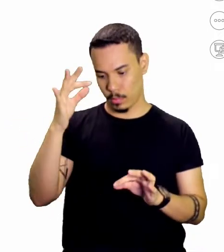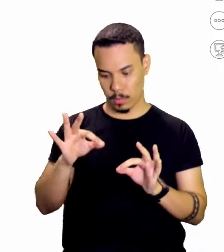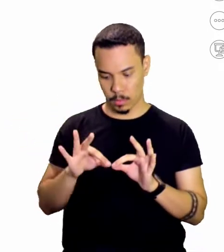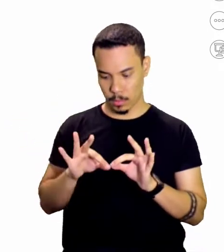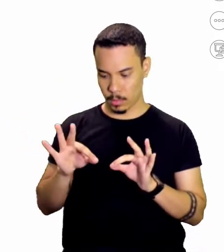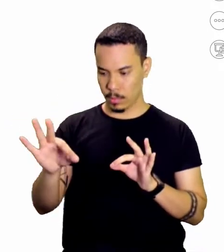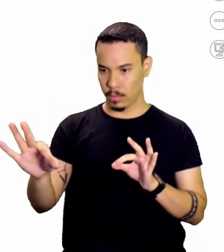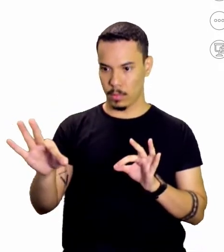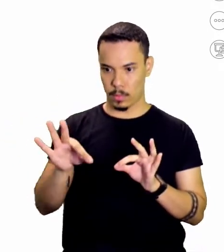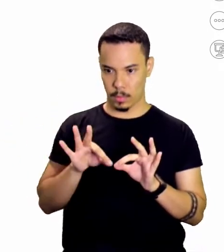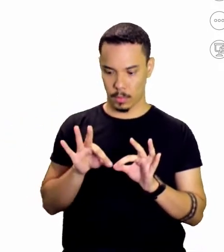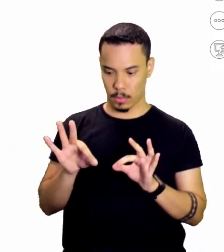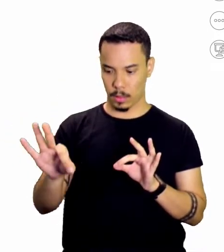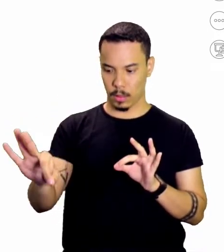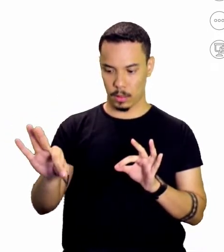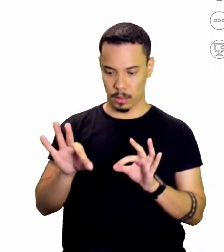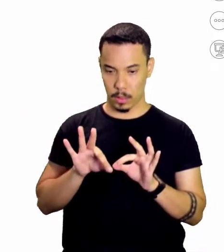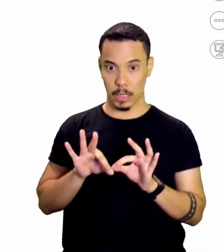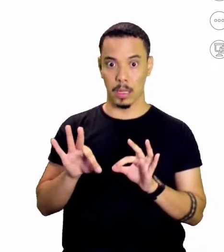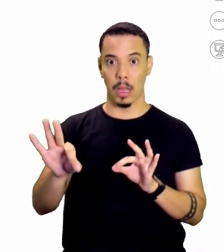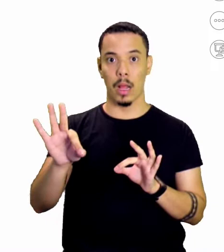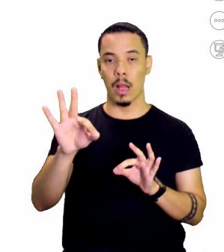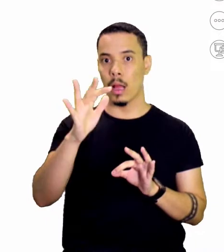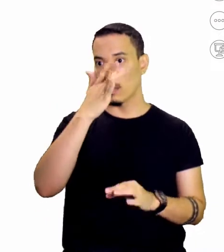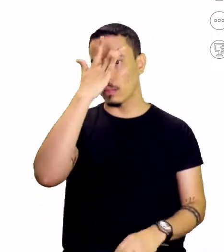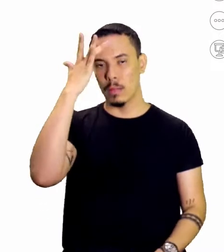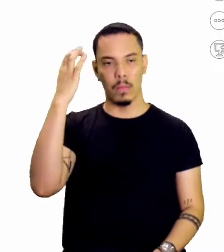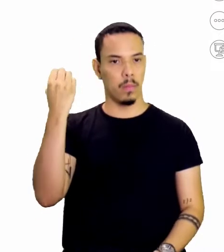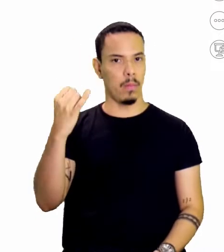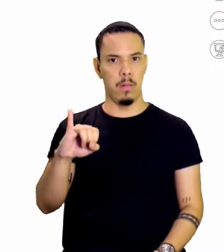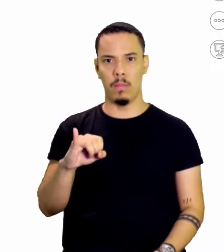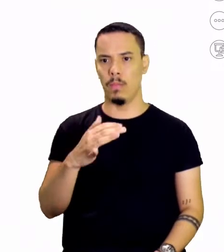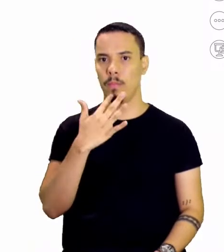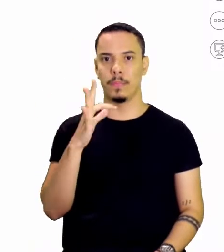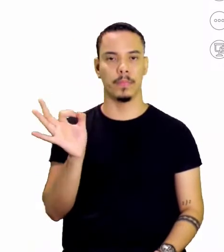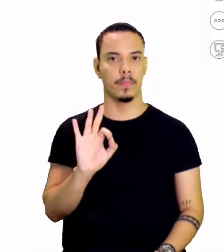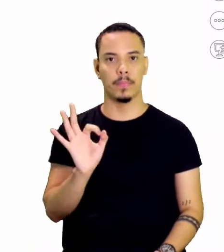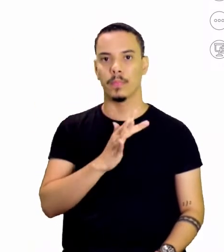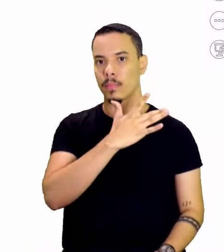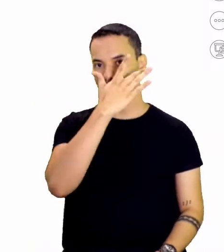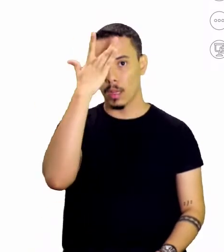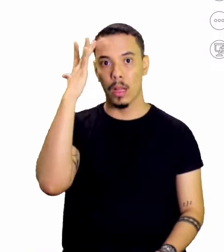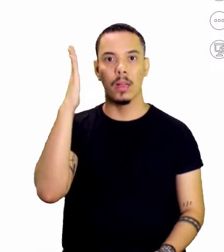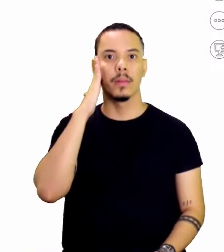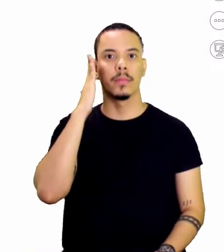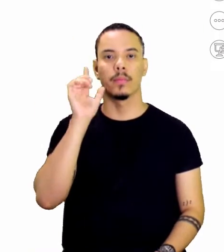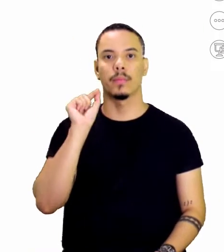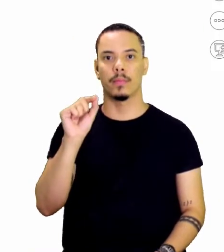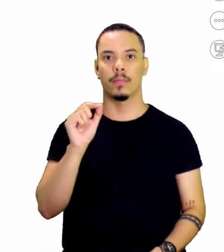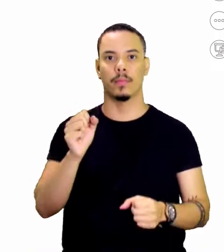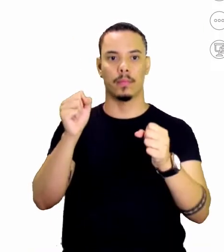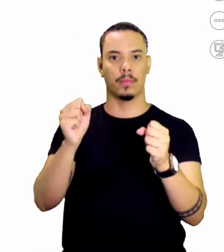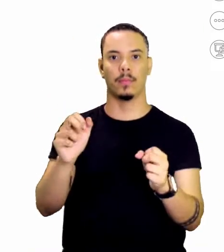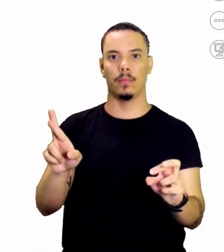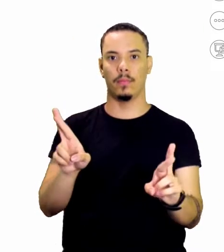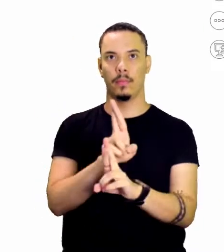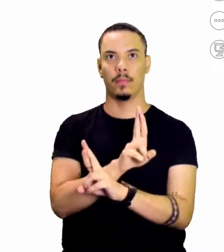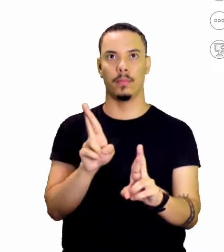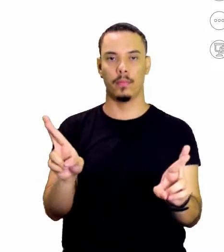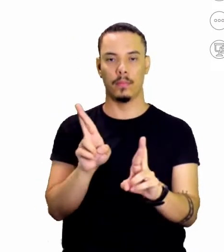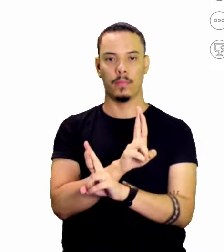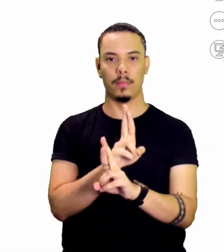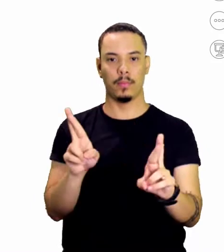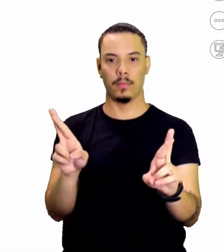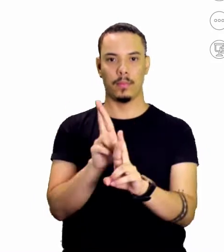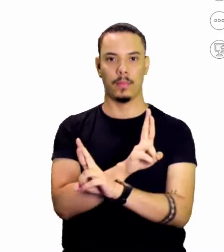de basquete Aí é caro só uma pessoa não conhece uma quadra não ele não tem essa essa relação que eu